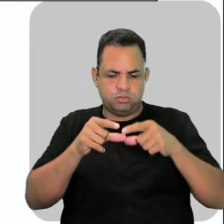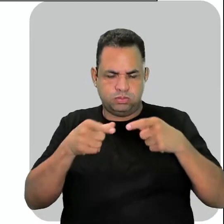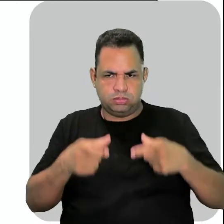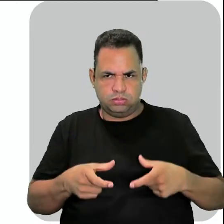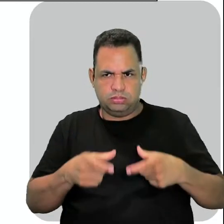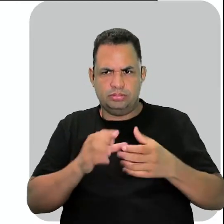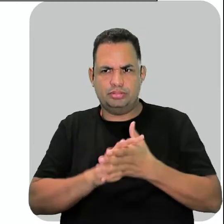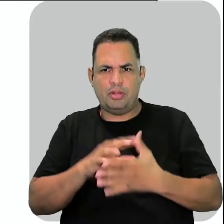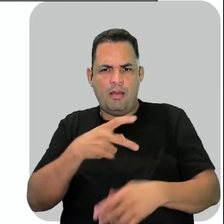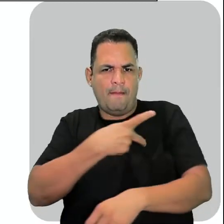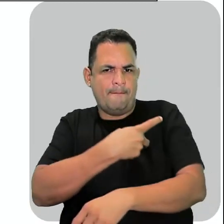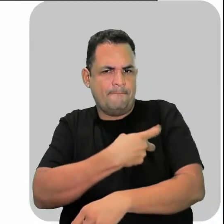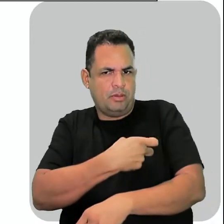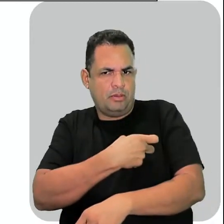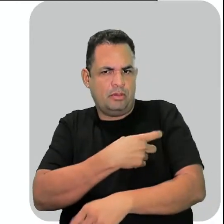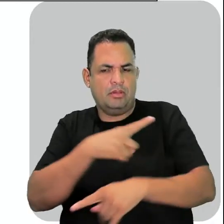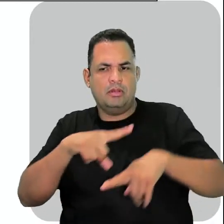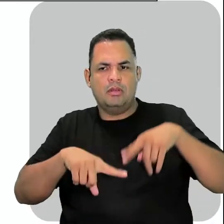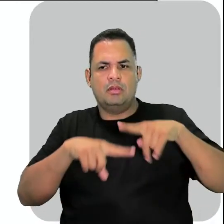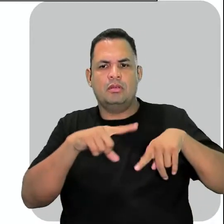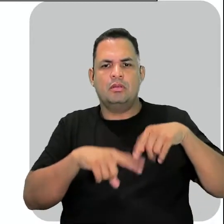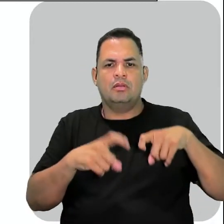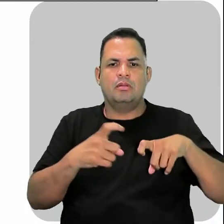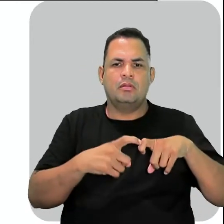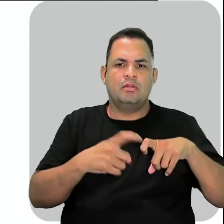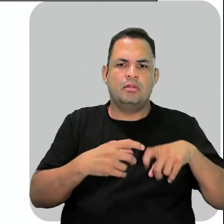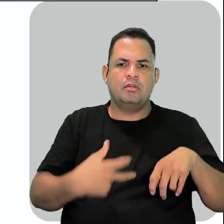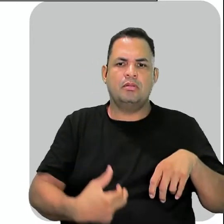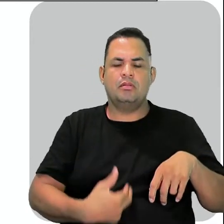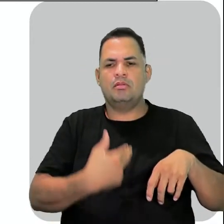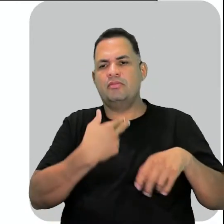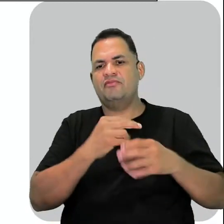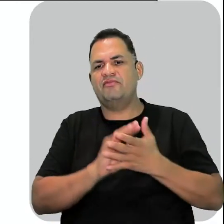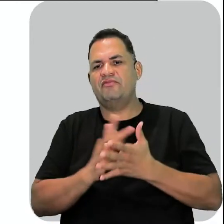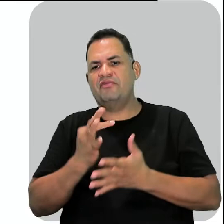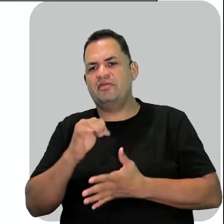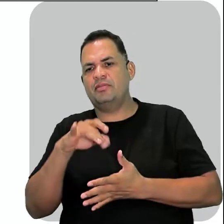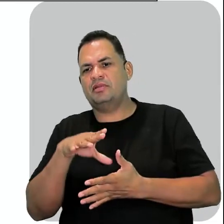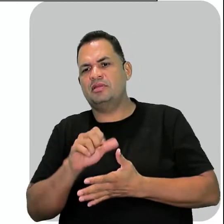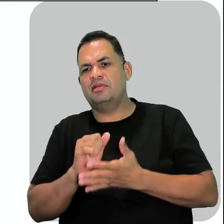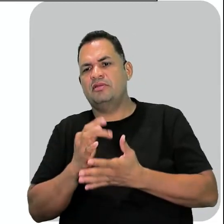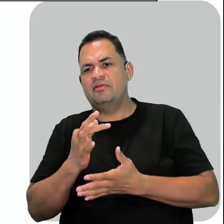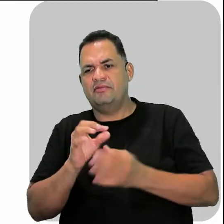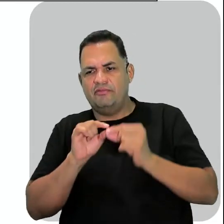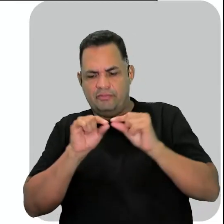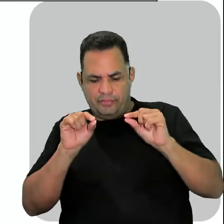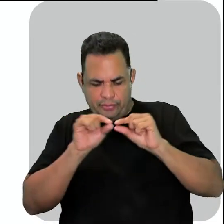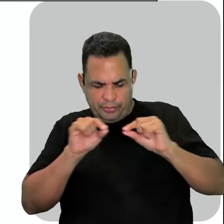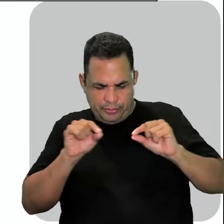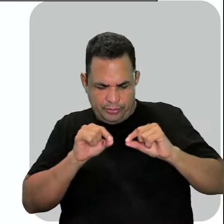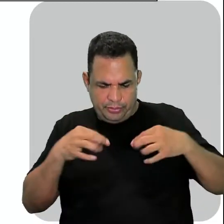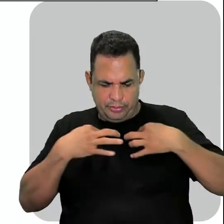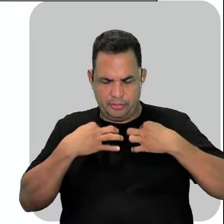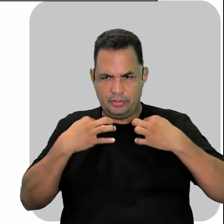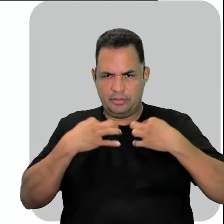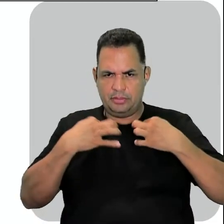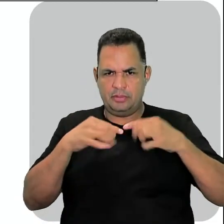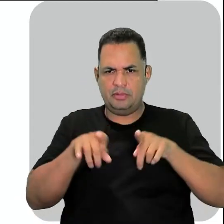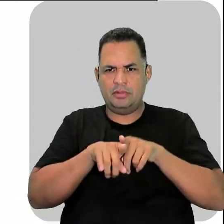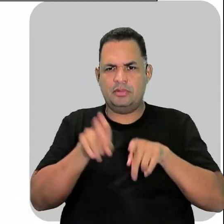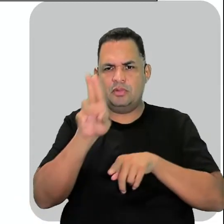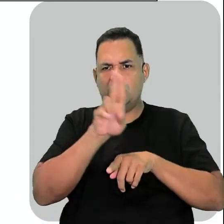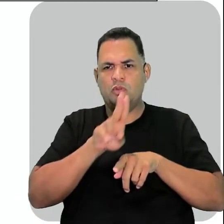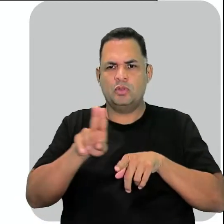seringas descartáveis, equipamentos médicos, cirúrgicos, fibras e fios têxteis e